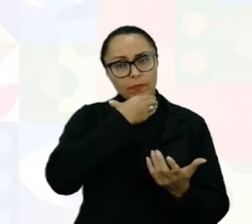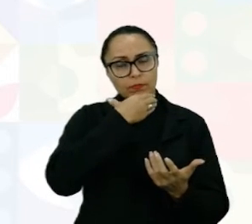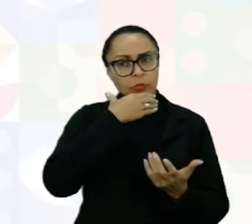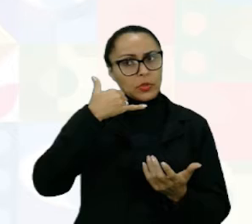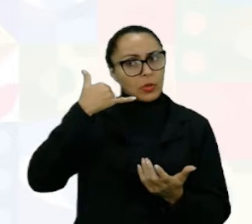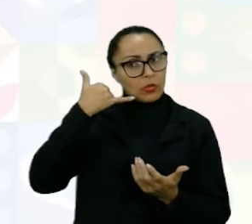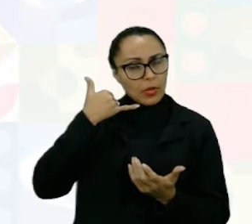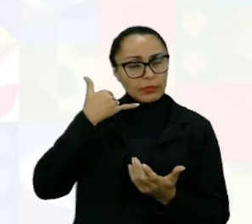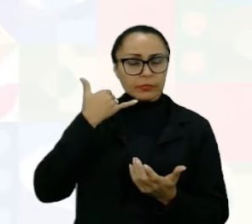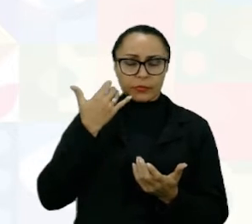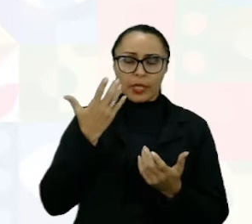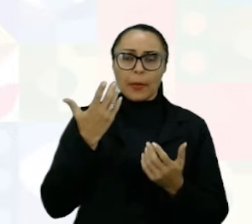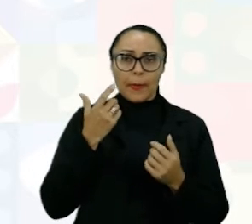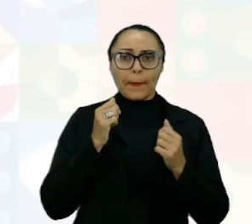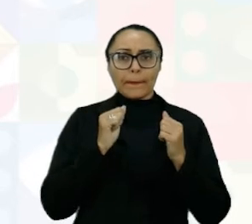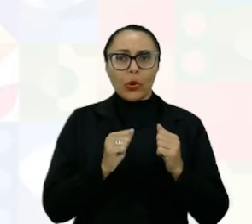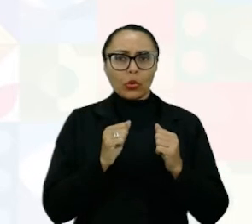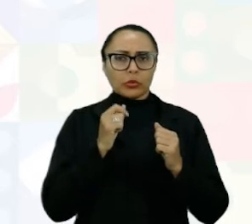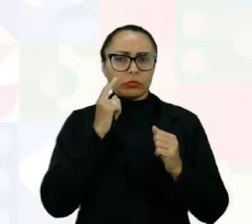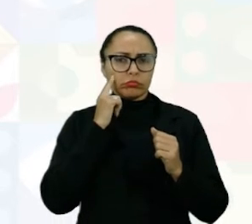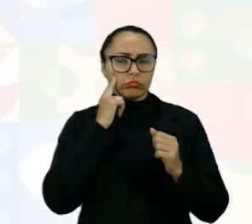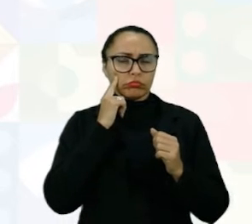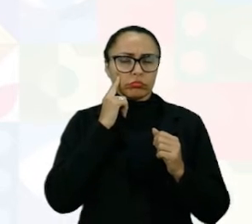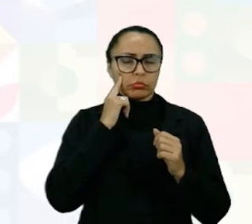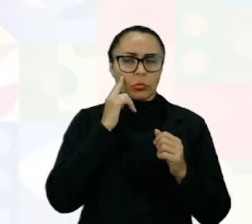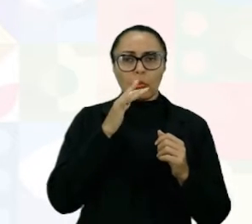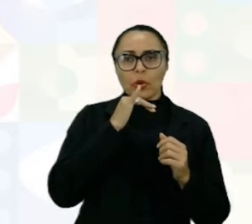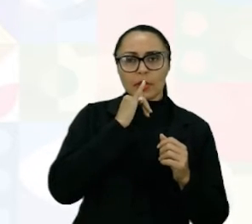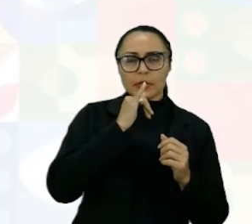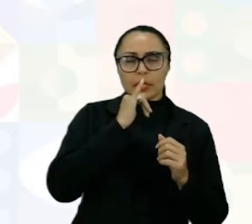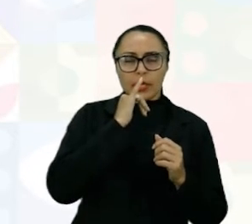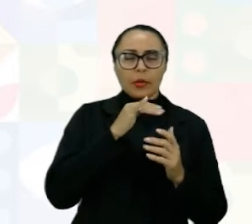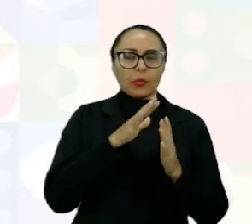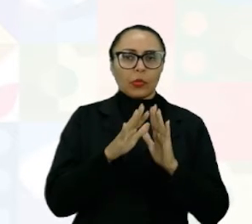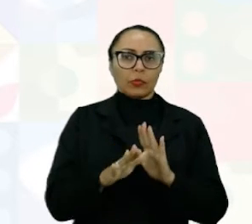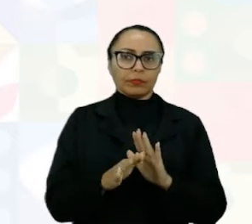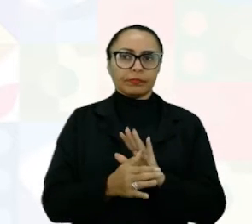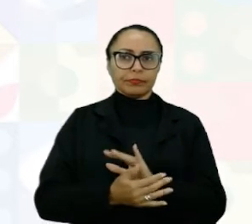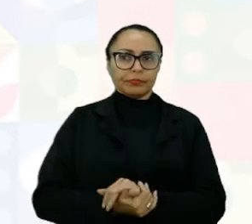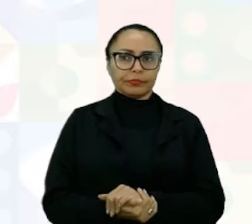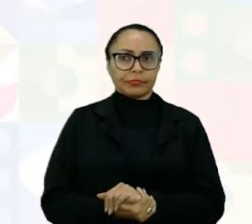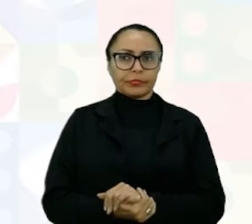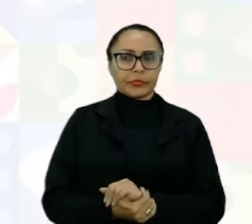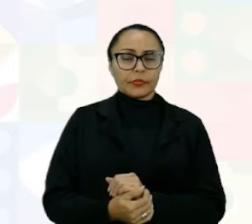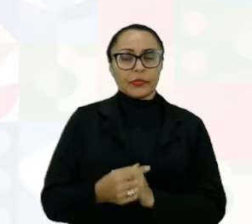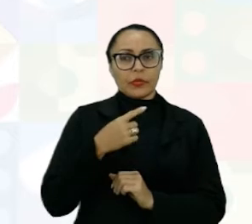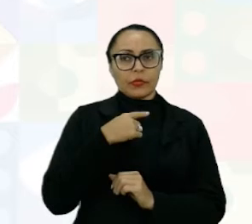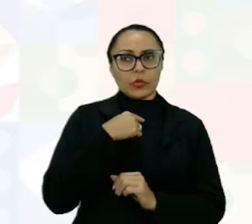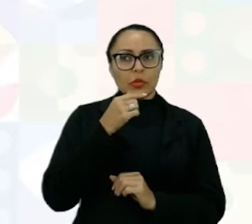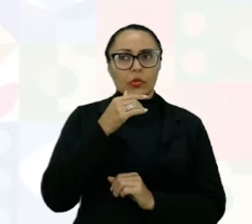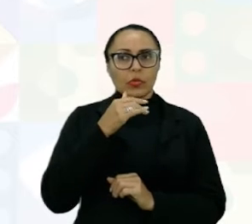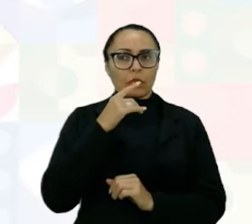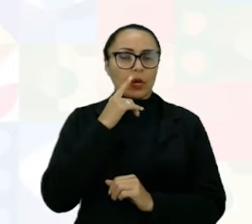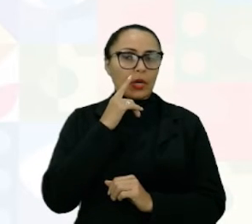eu posso decidir, por exemplo, se eu fosse uma